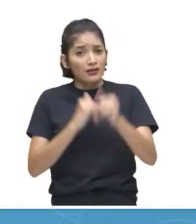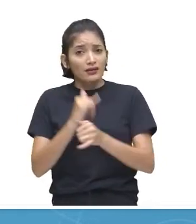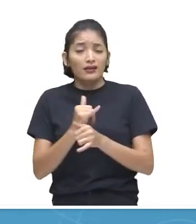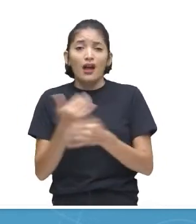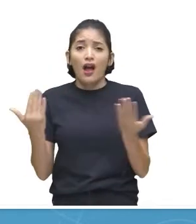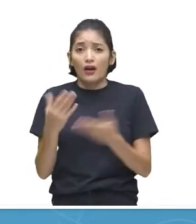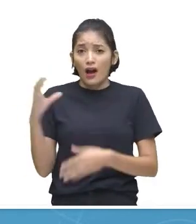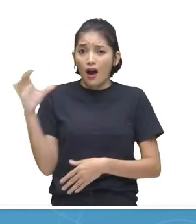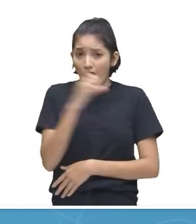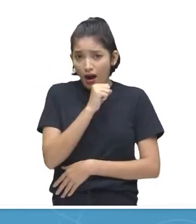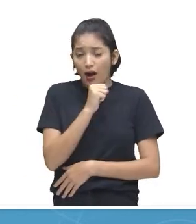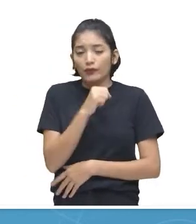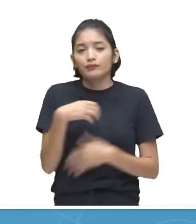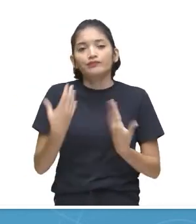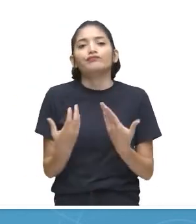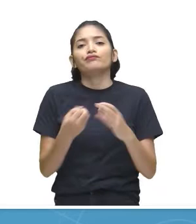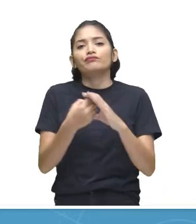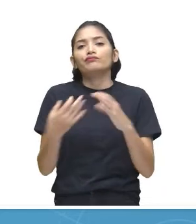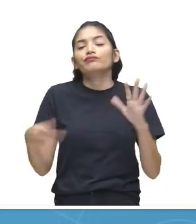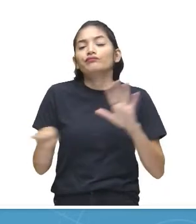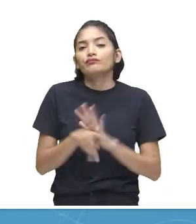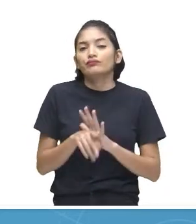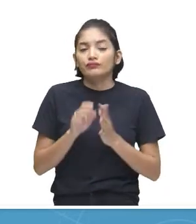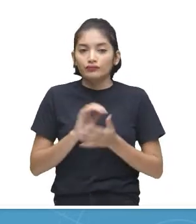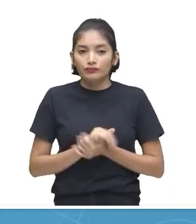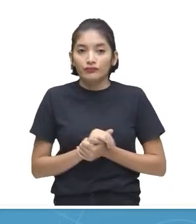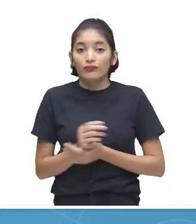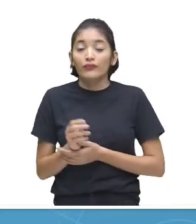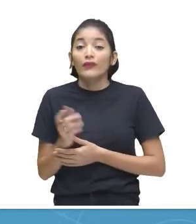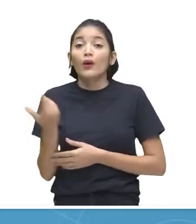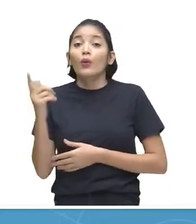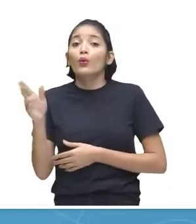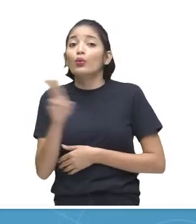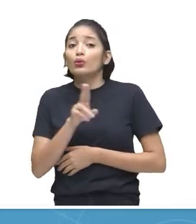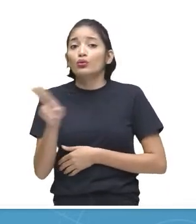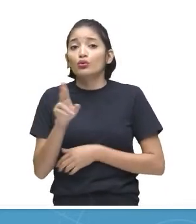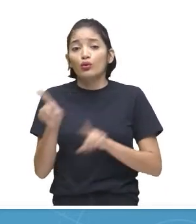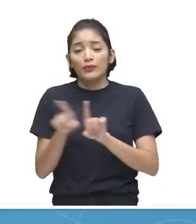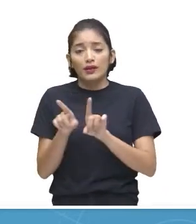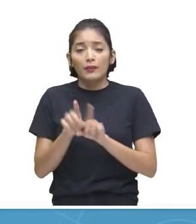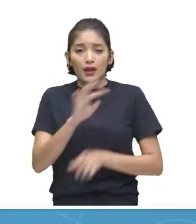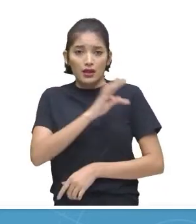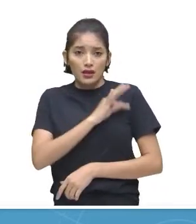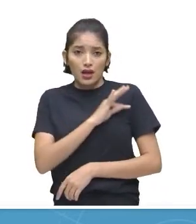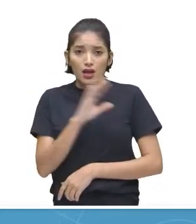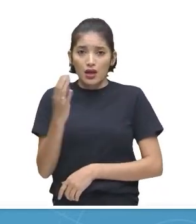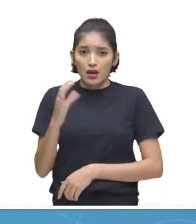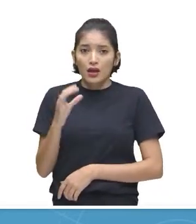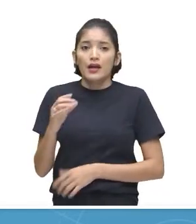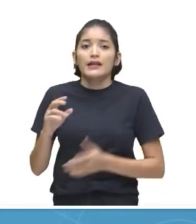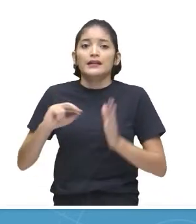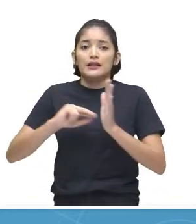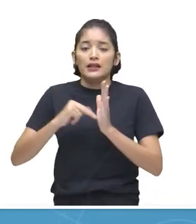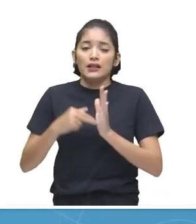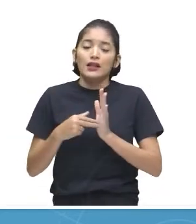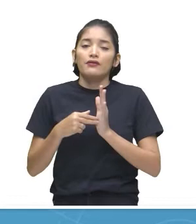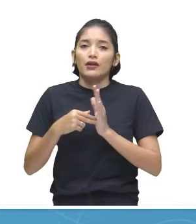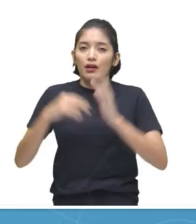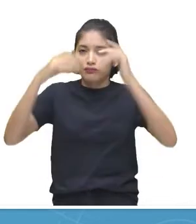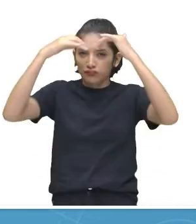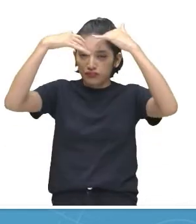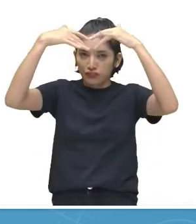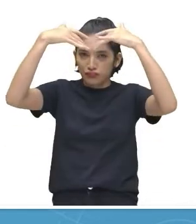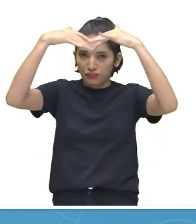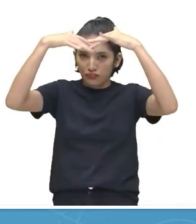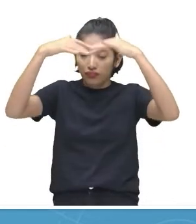mais acelerado. Então, as características. Tá? Outro nome também do capitalismo técnico-científico é capitalismo cognitivo, porque nós vamos